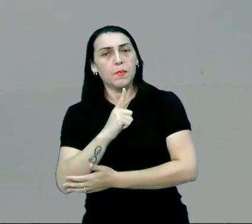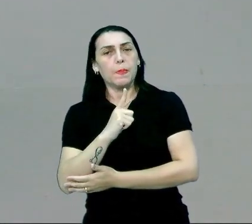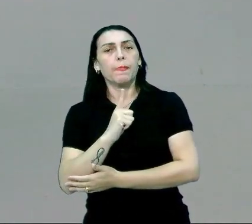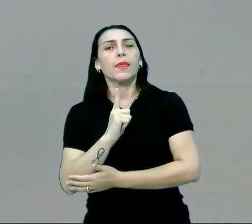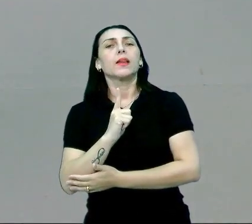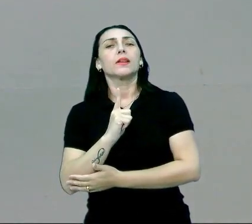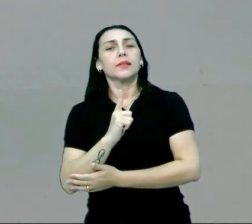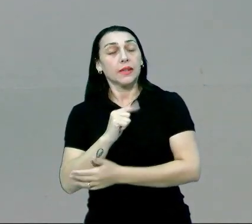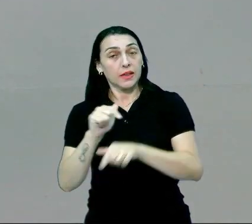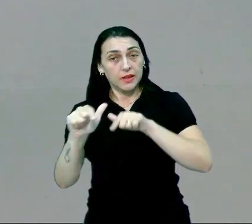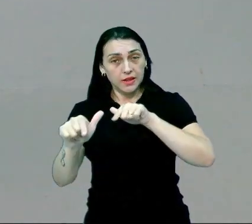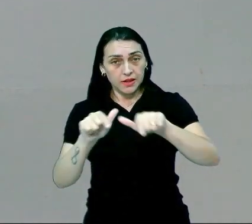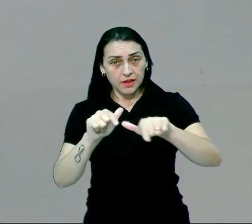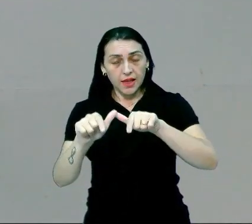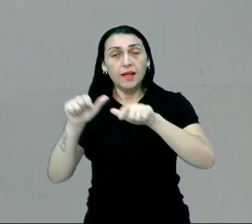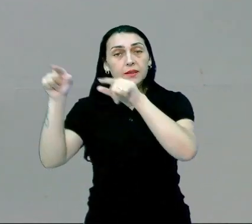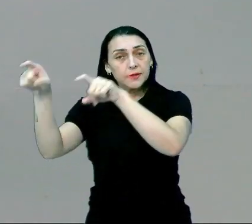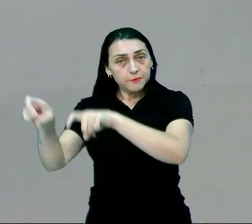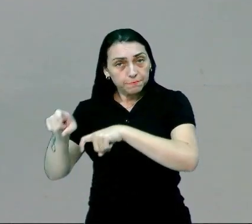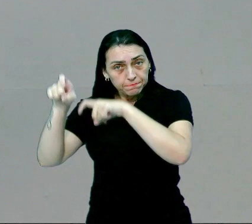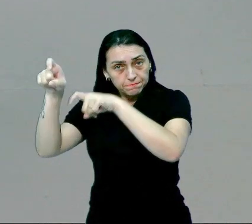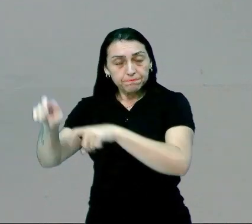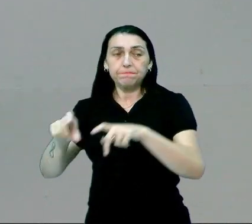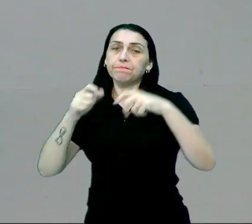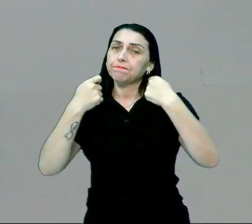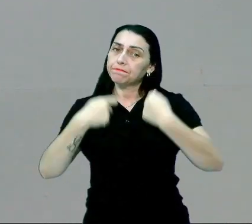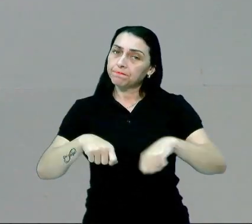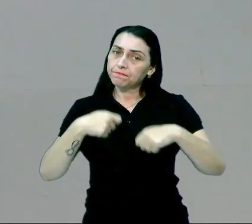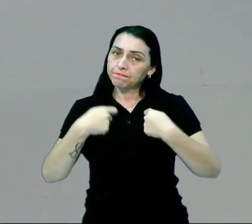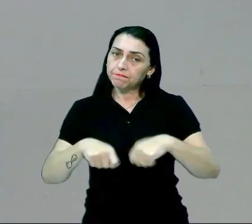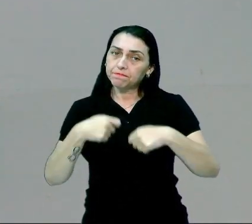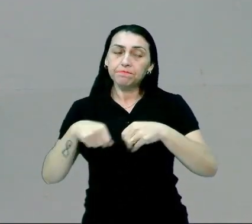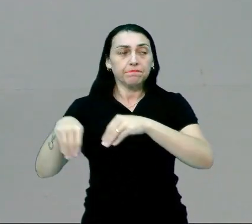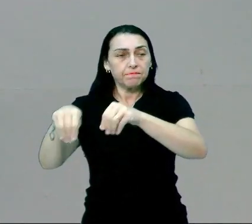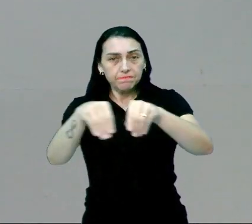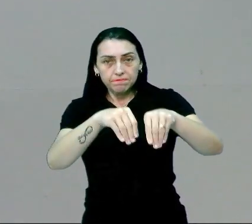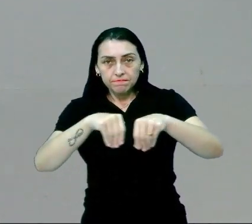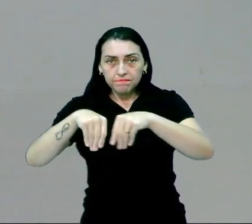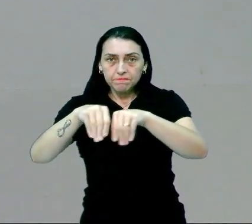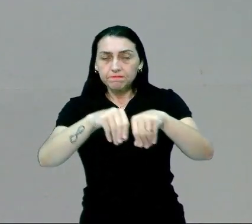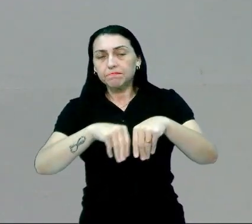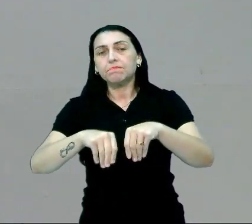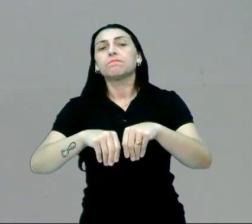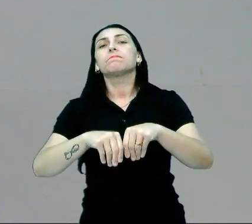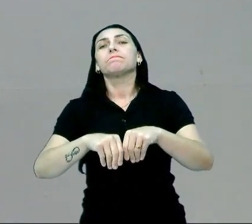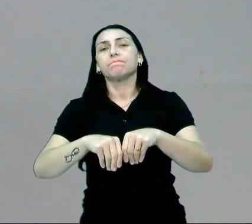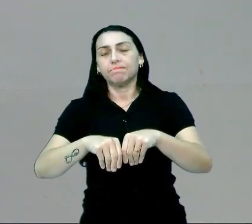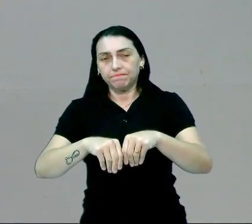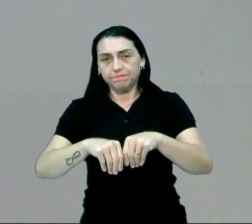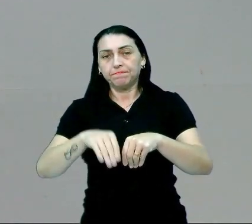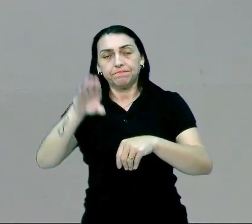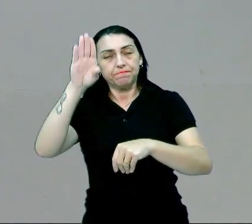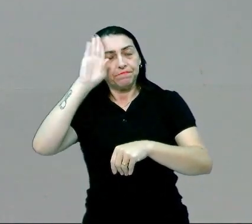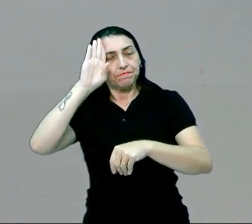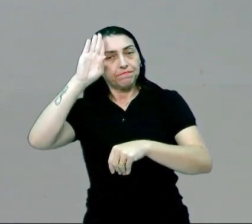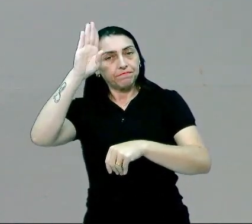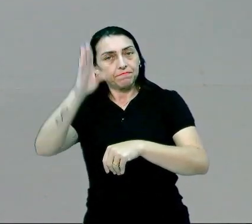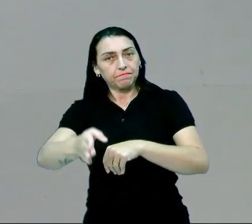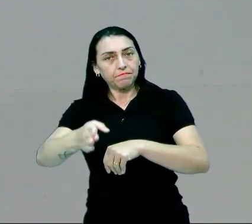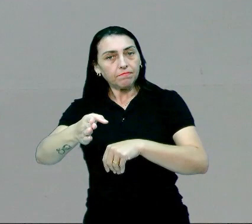demanda de trabalhadores rurais que precisam da terra, que no caso para eles é o